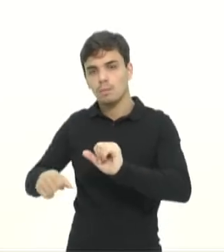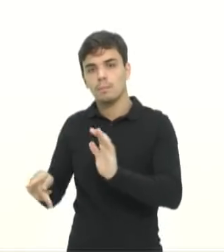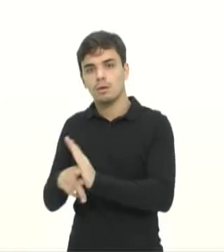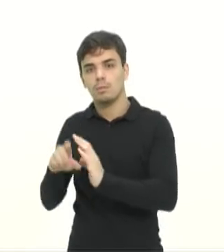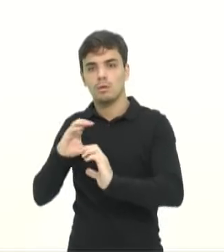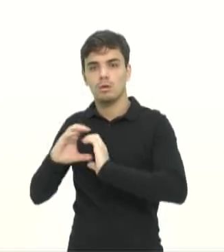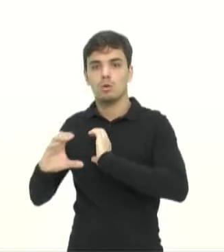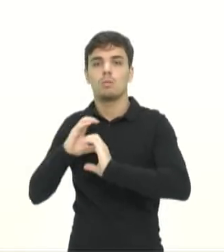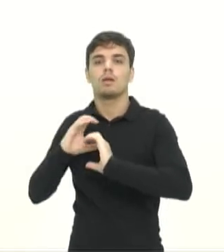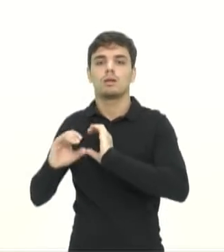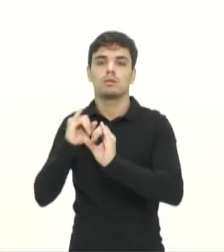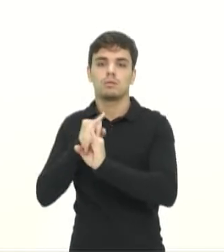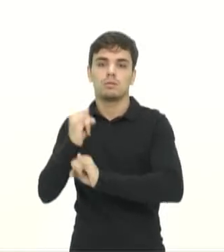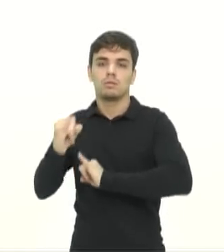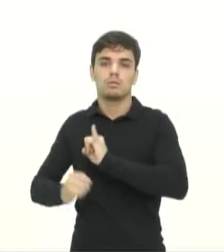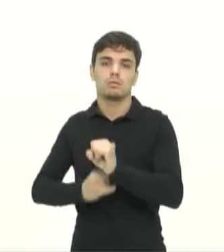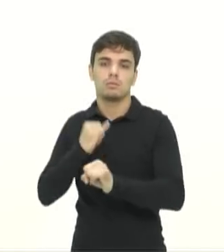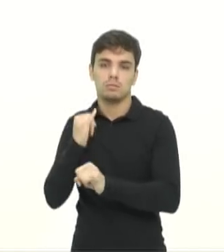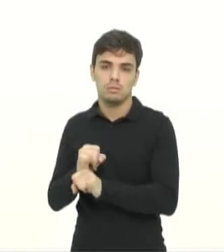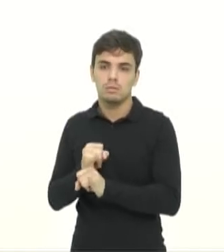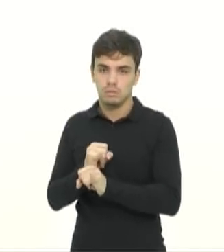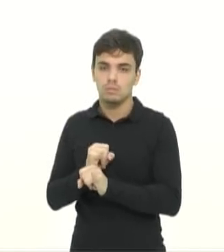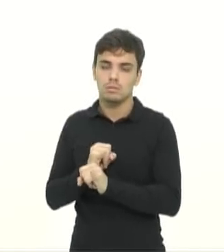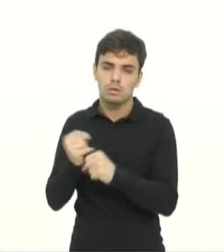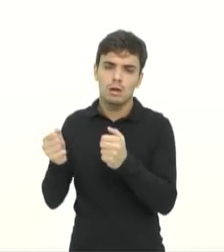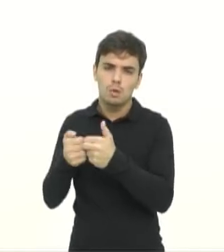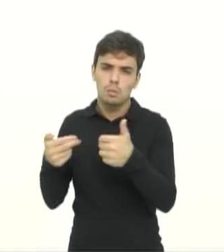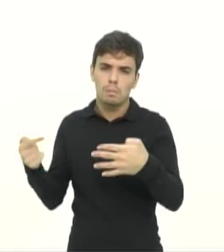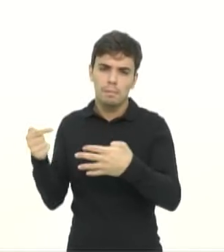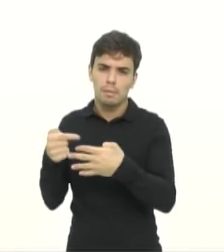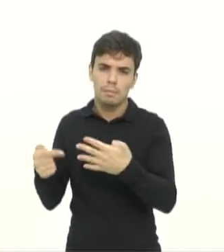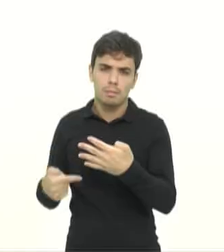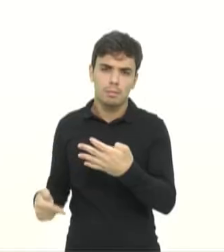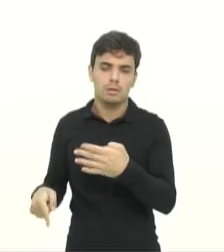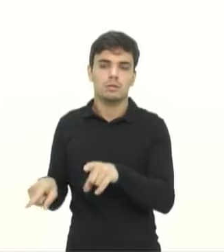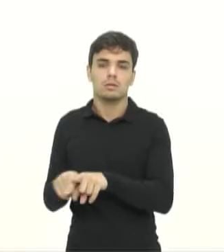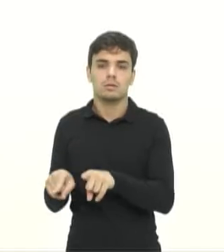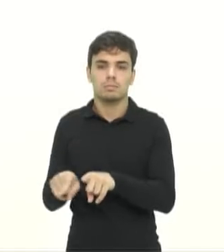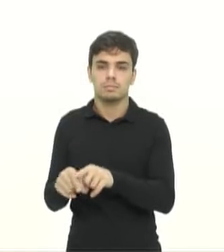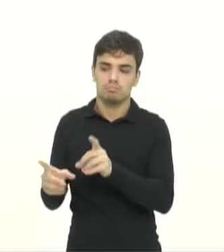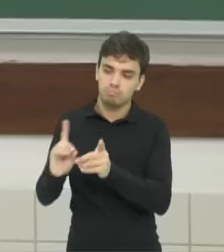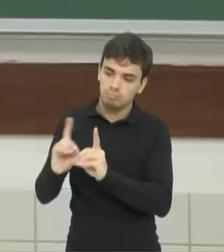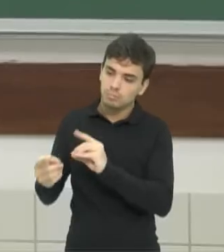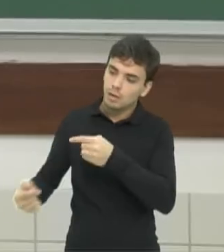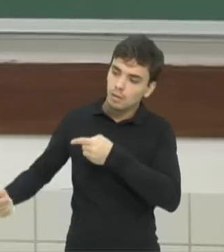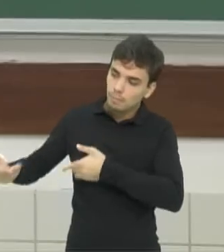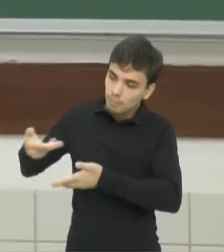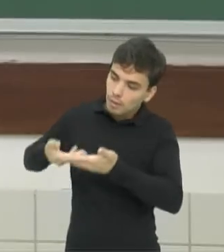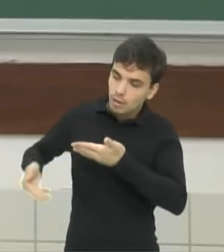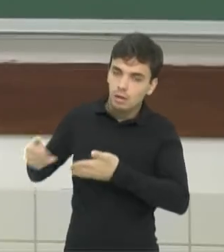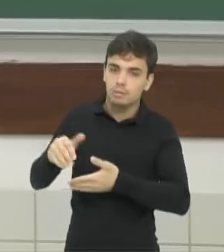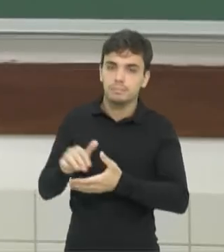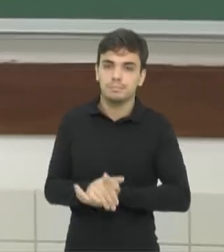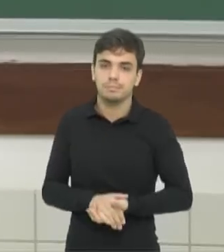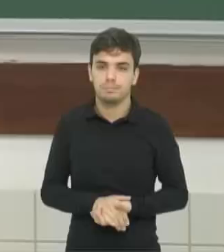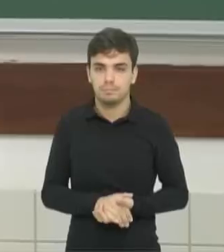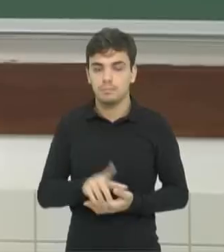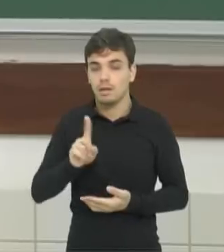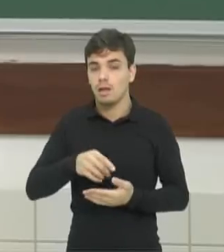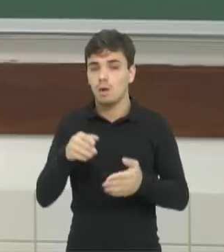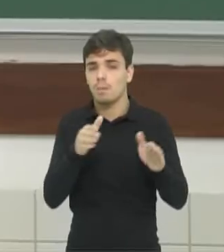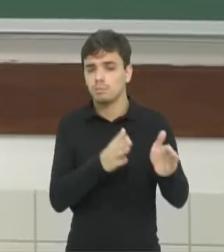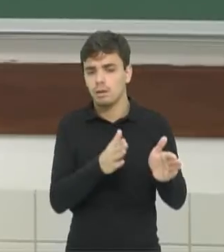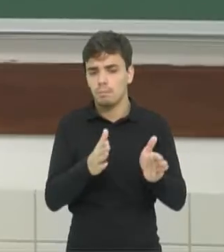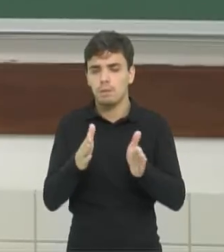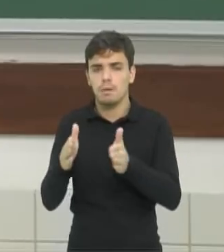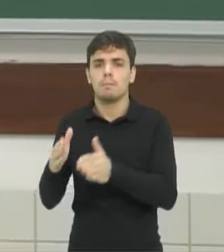comunicação digital, caracterizada pela informação e diálogo. Olha que interessante. É uma sequência